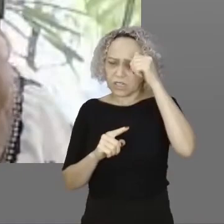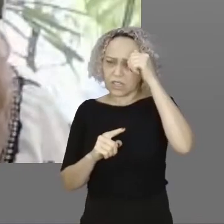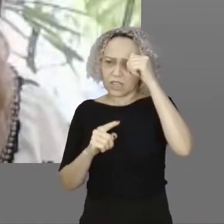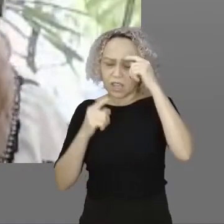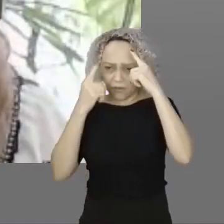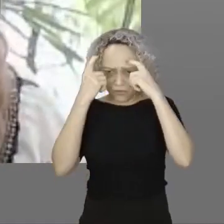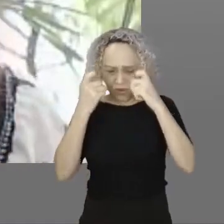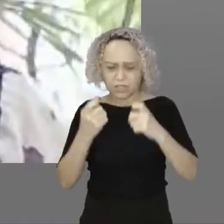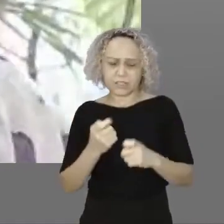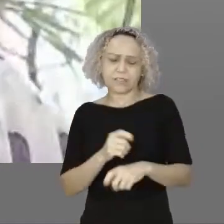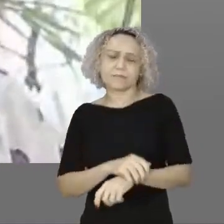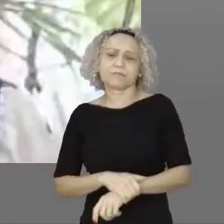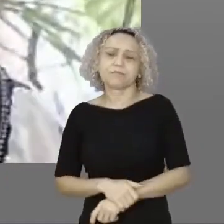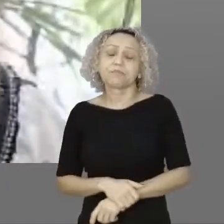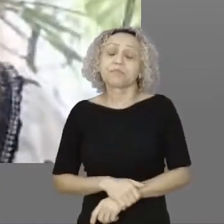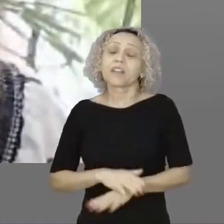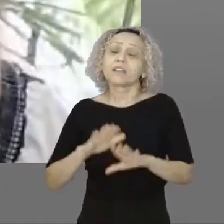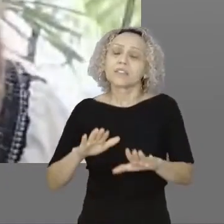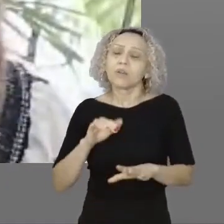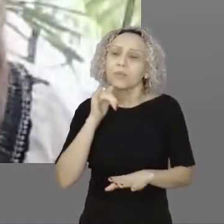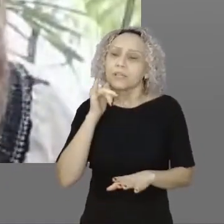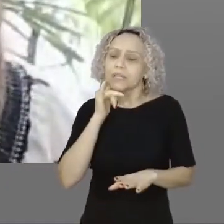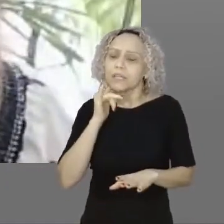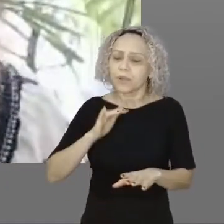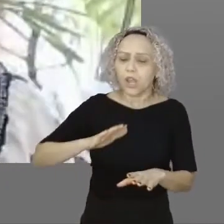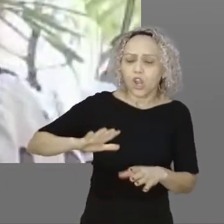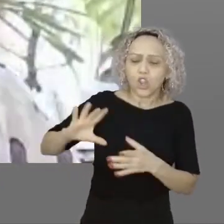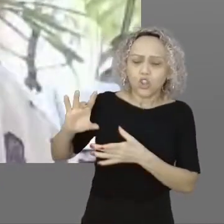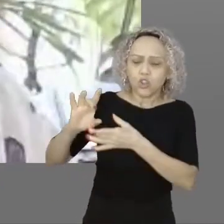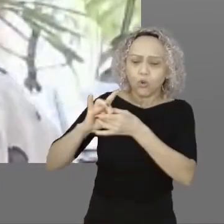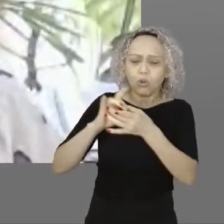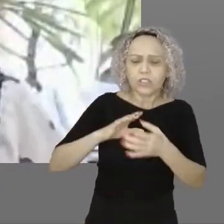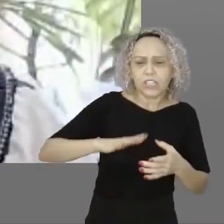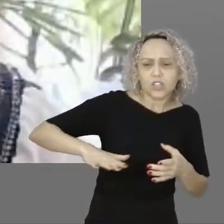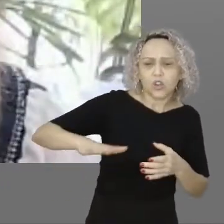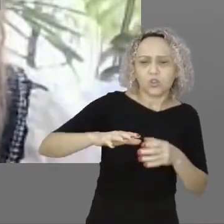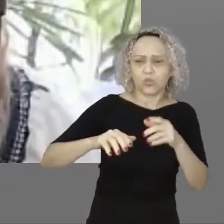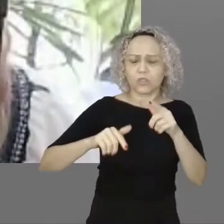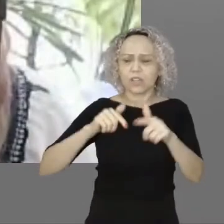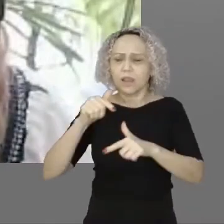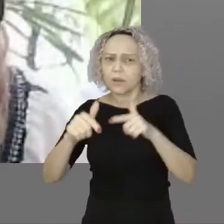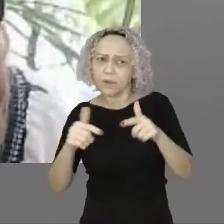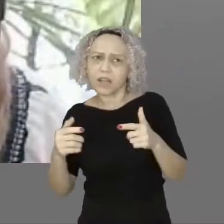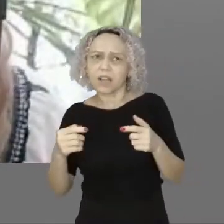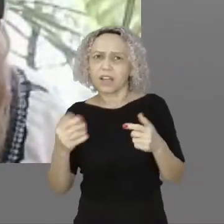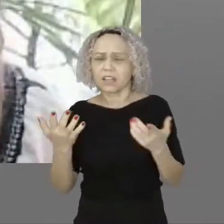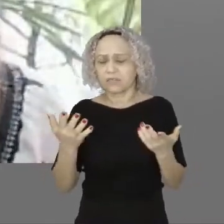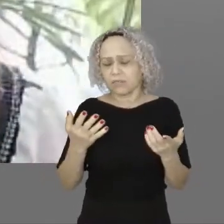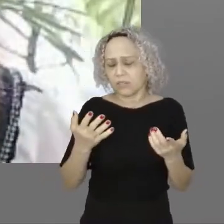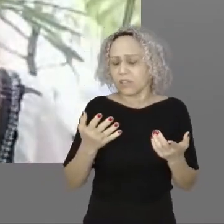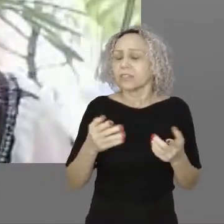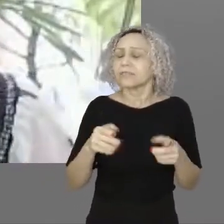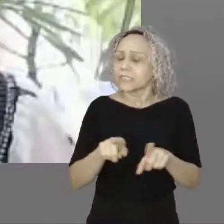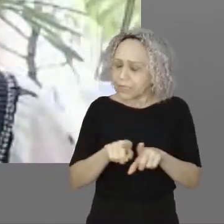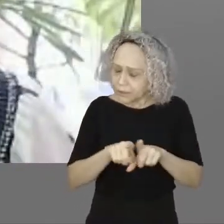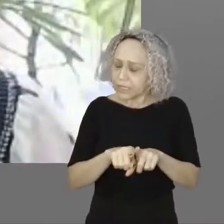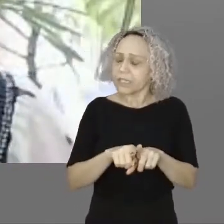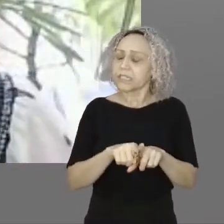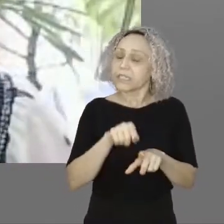metodologias de trabalho para fazer com que as mulheres participem dos processos eleitorais, dos processos de decisão e poder também.